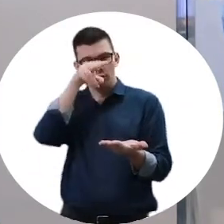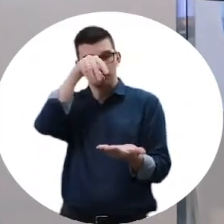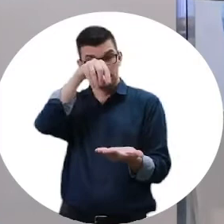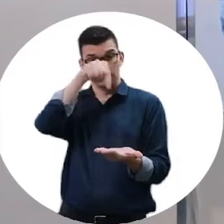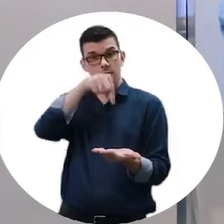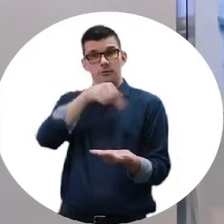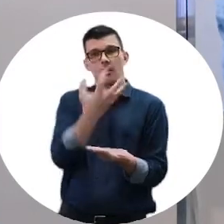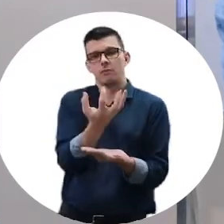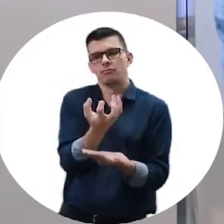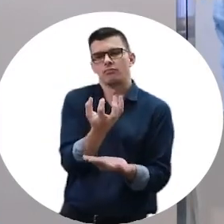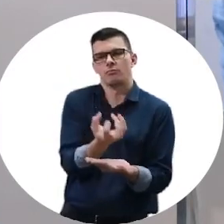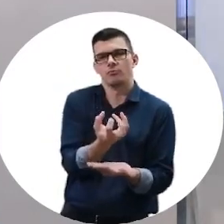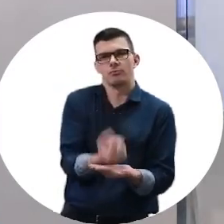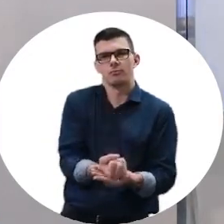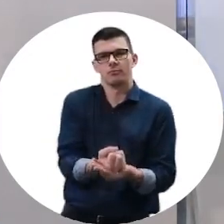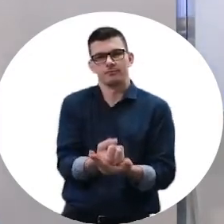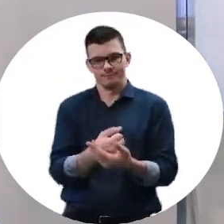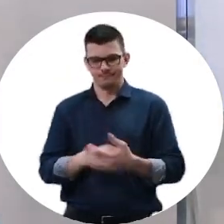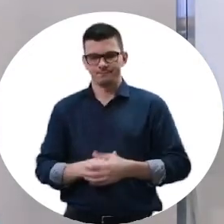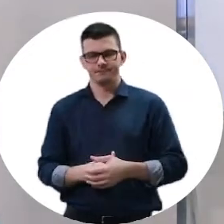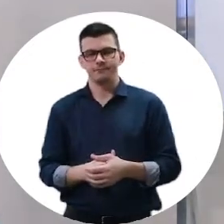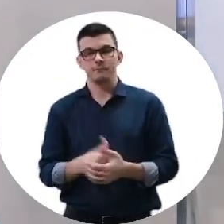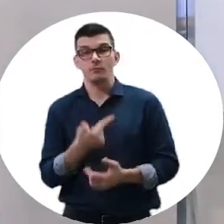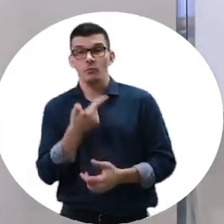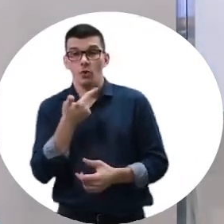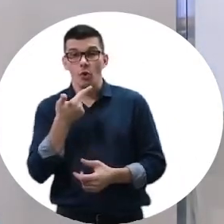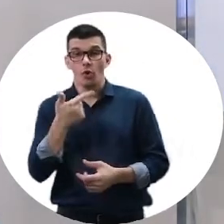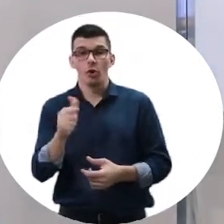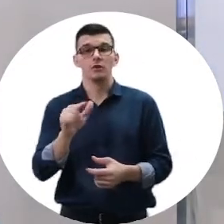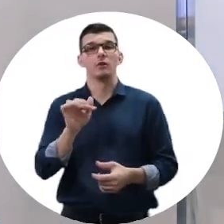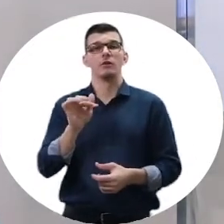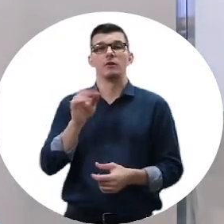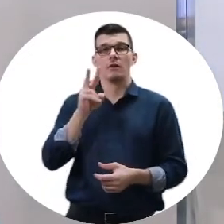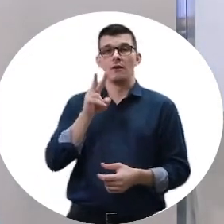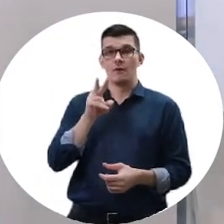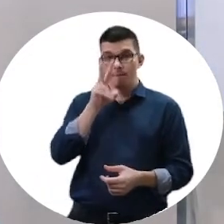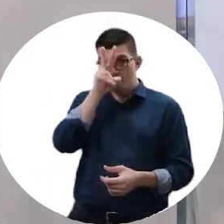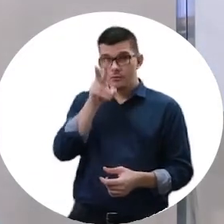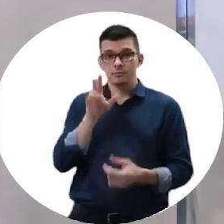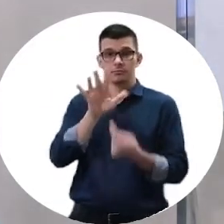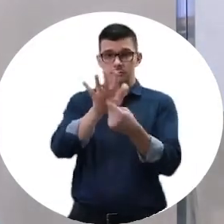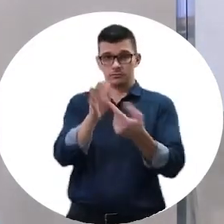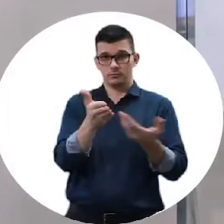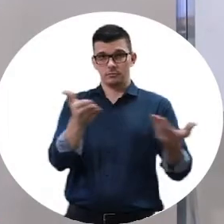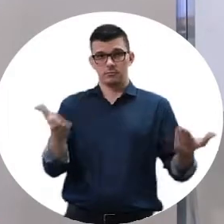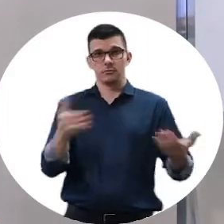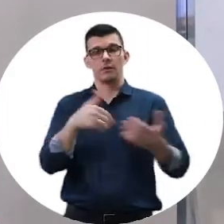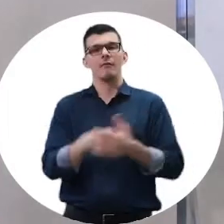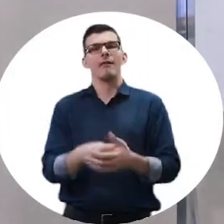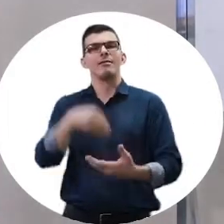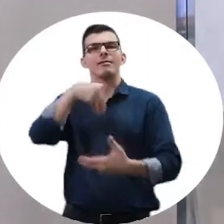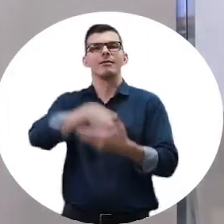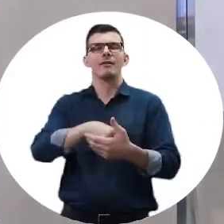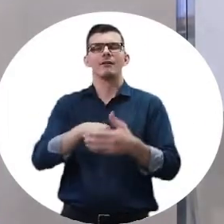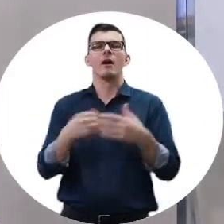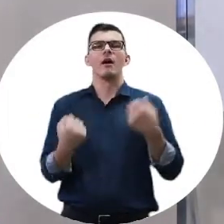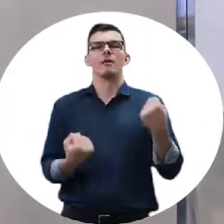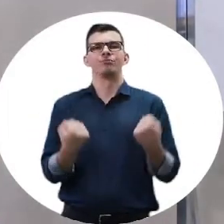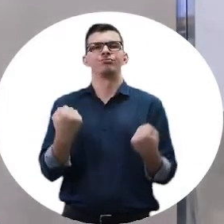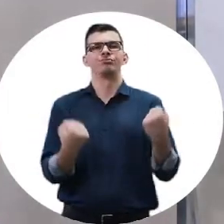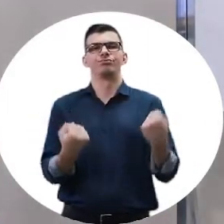da força peso? No centro da Terra. A outra força que eu vou apresentar para vocês é a força que aparece em